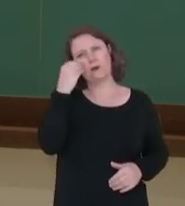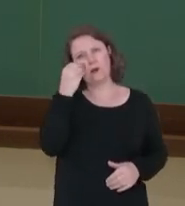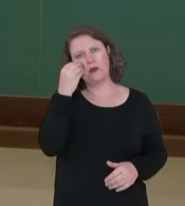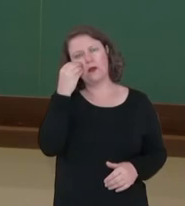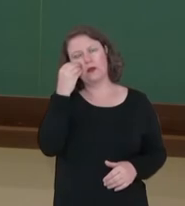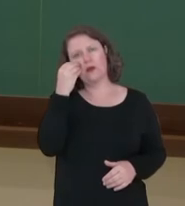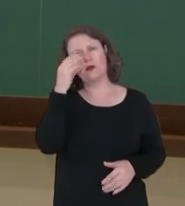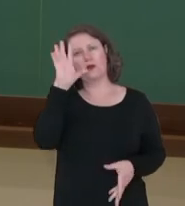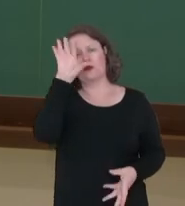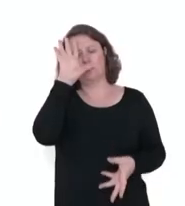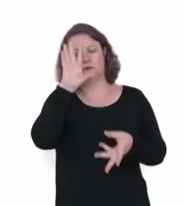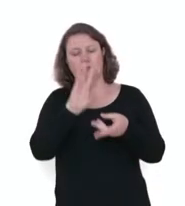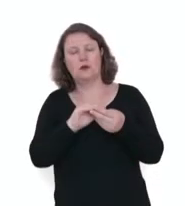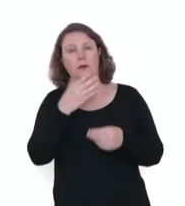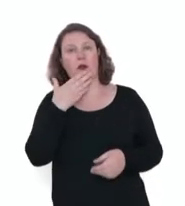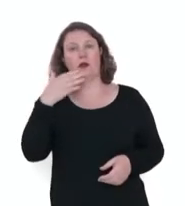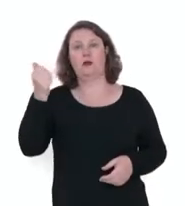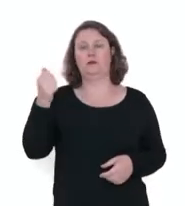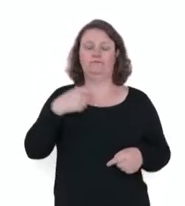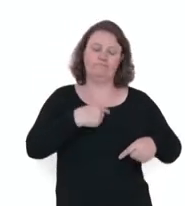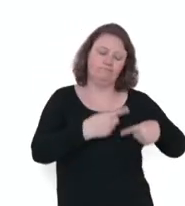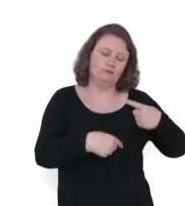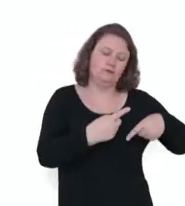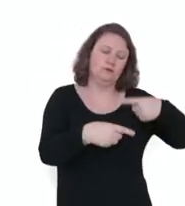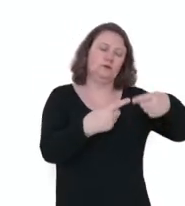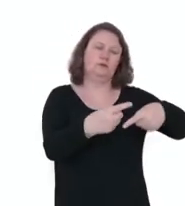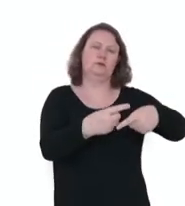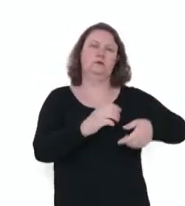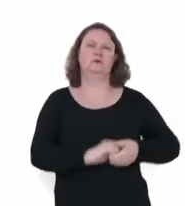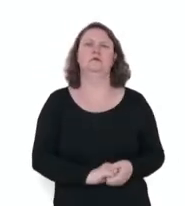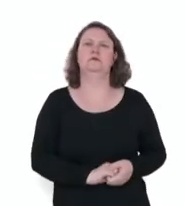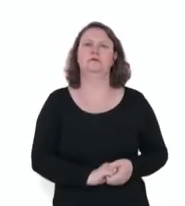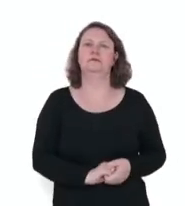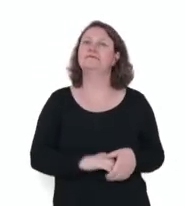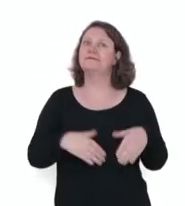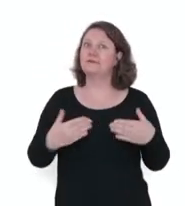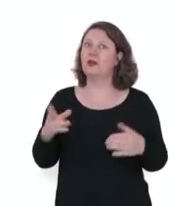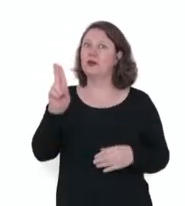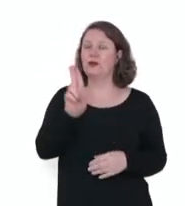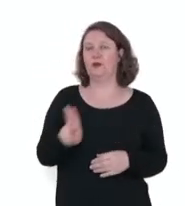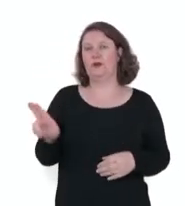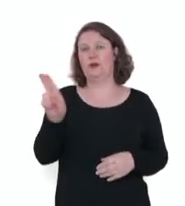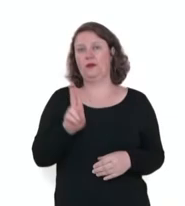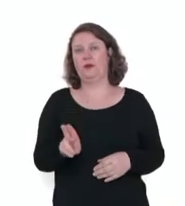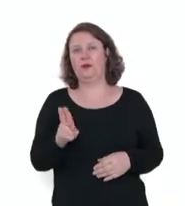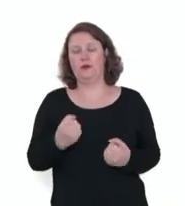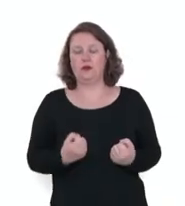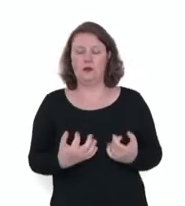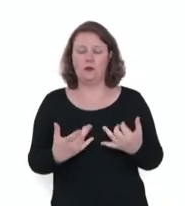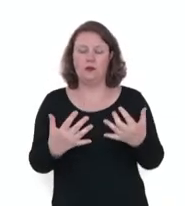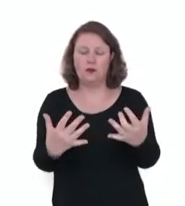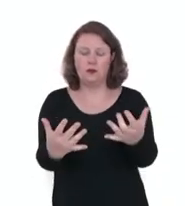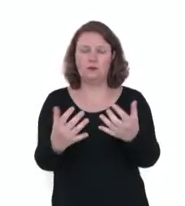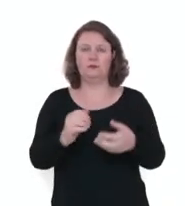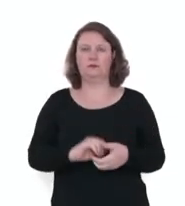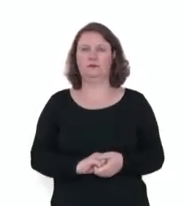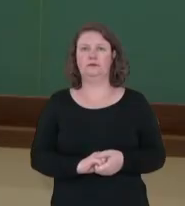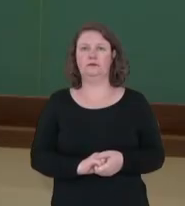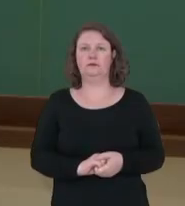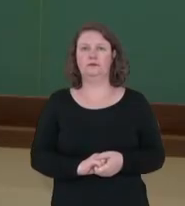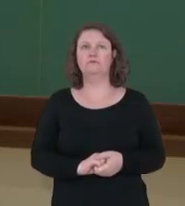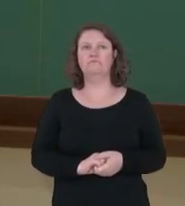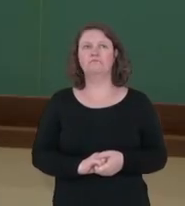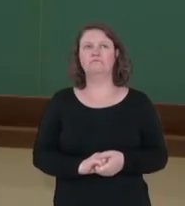de compreender melhor a hereditariedade. Para isso, ele usou plantas consideradas por